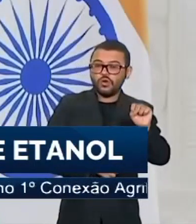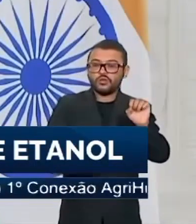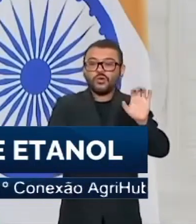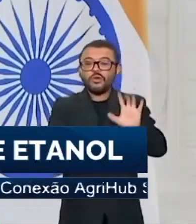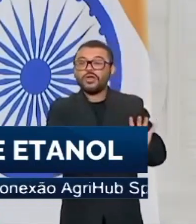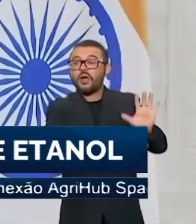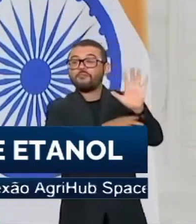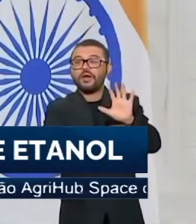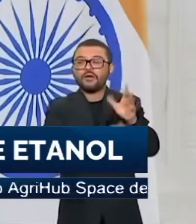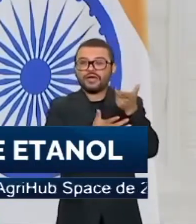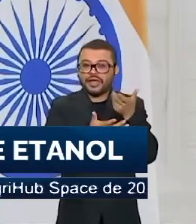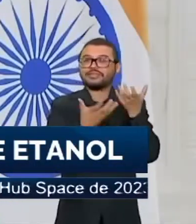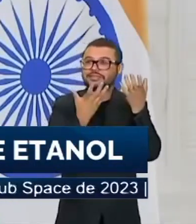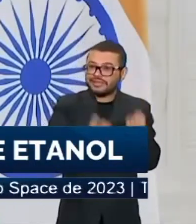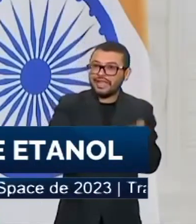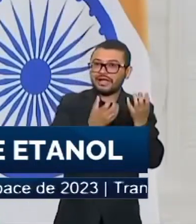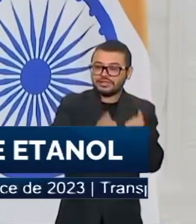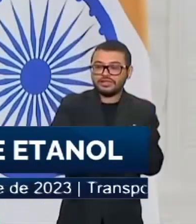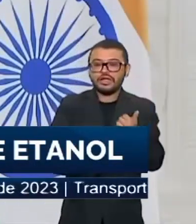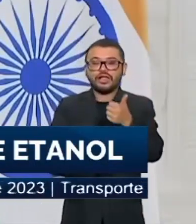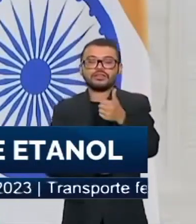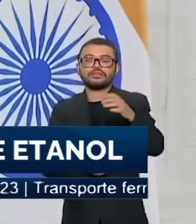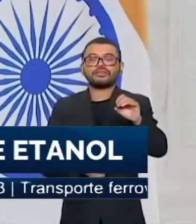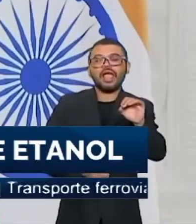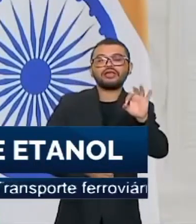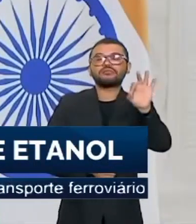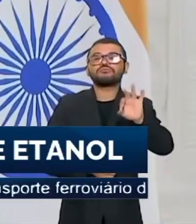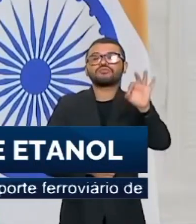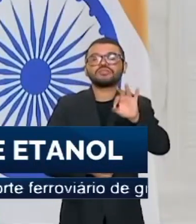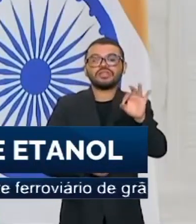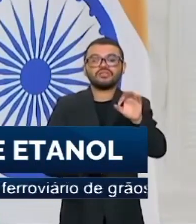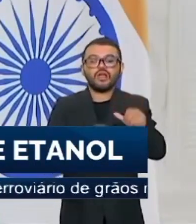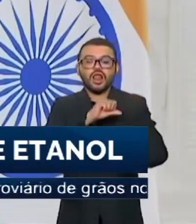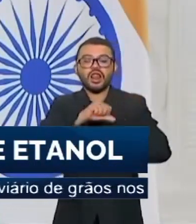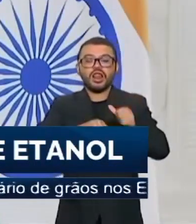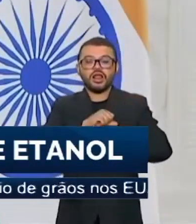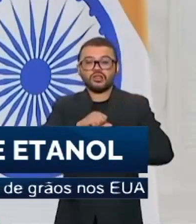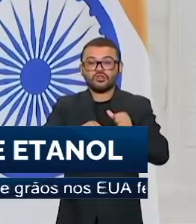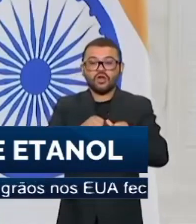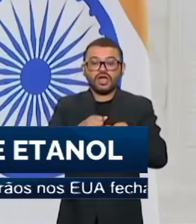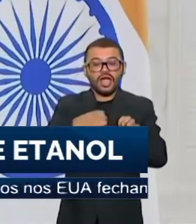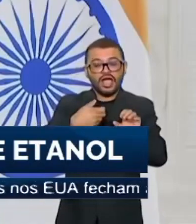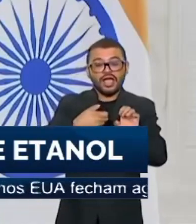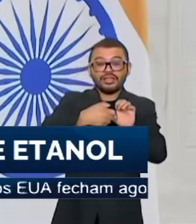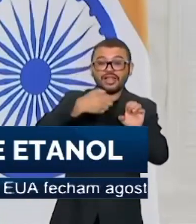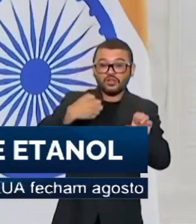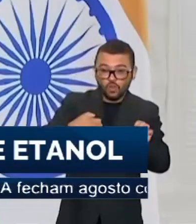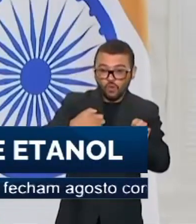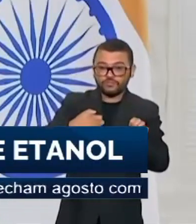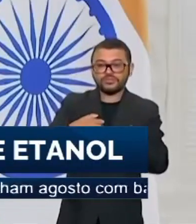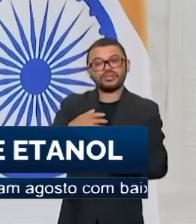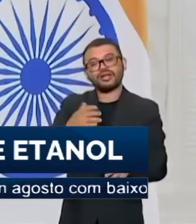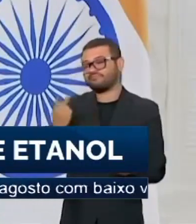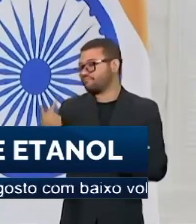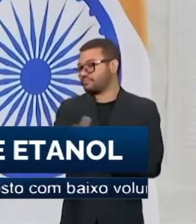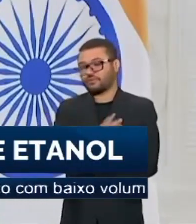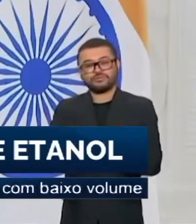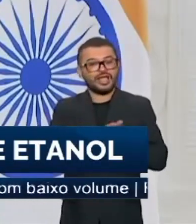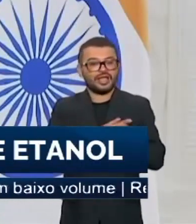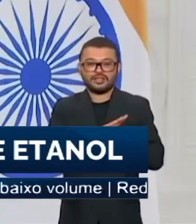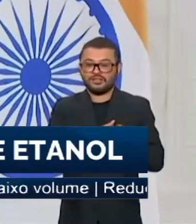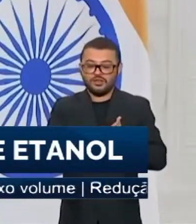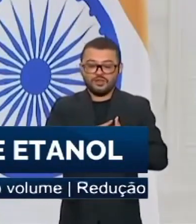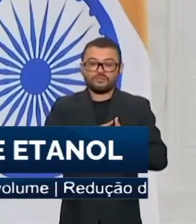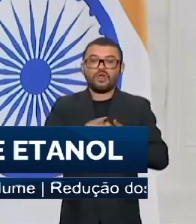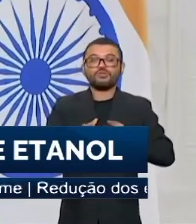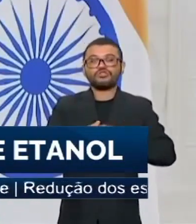colocar até 2020 10% de etanol na gasolina, coisa que não aconteceu. Eu lembro que até o Japão dizia